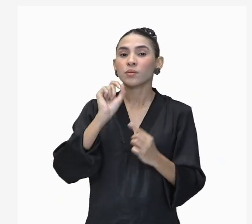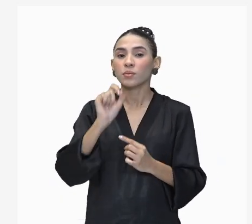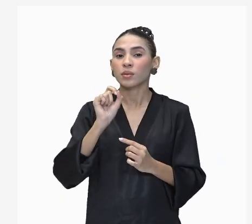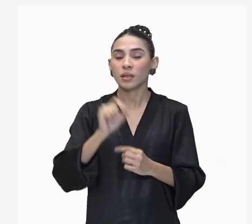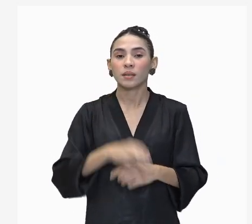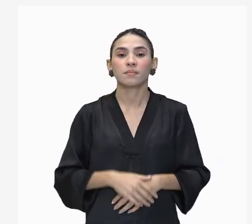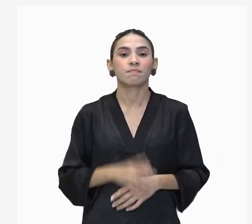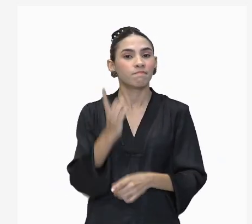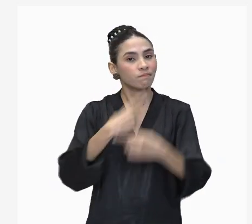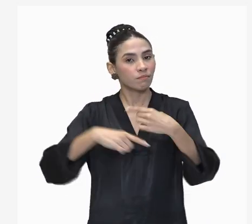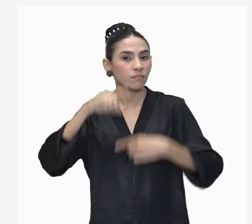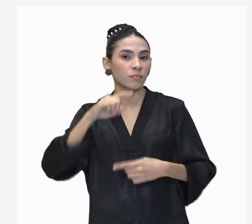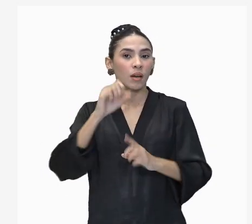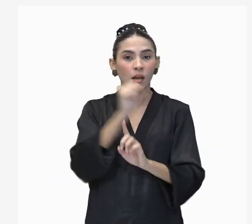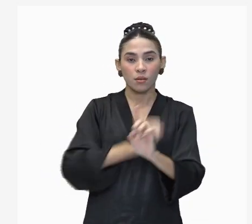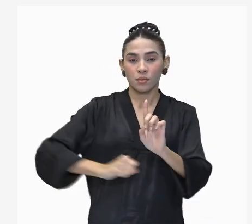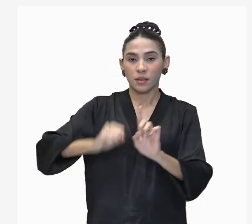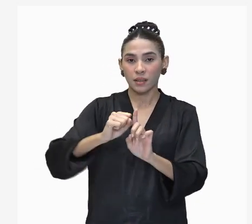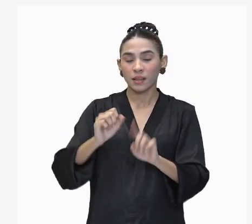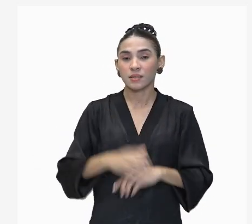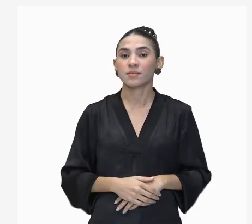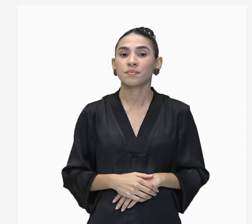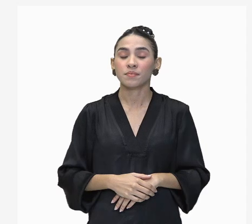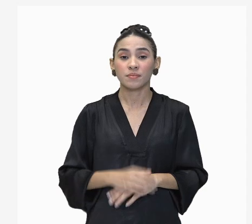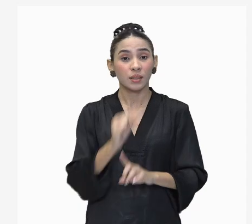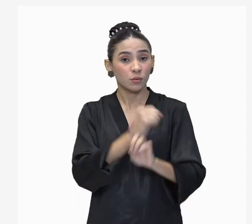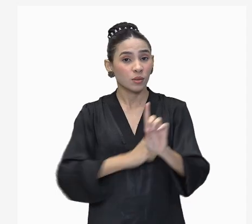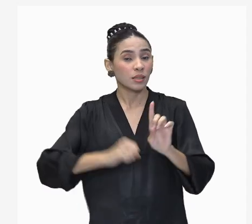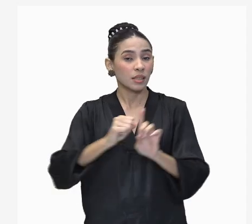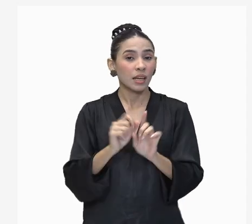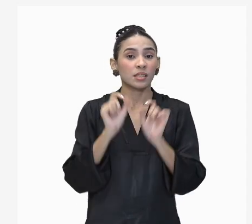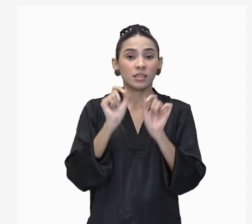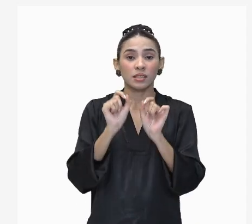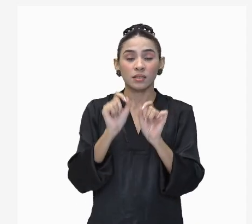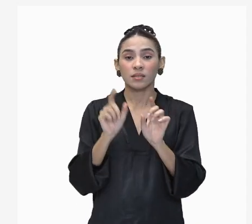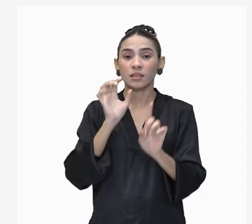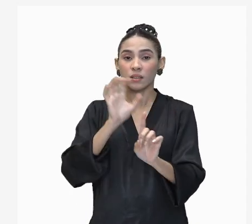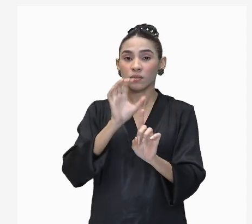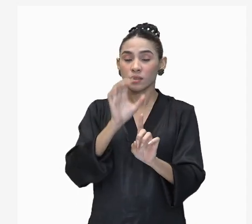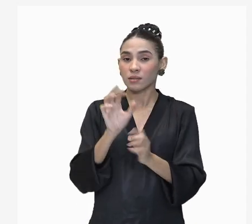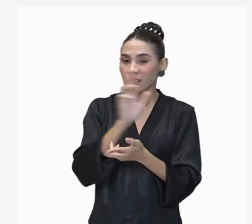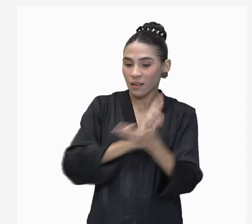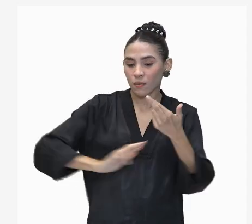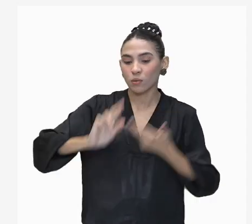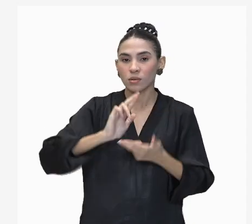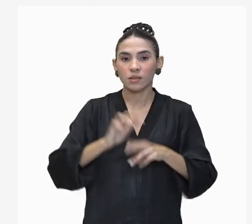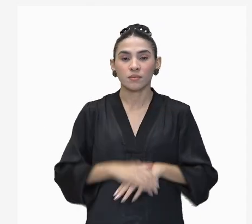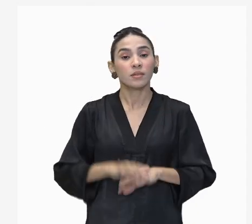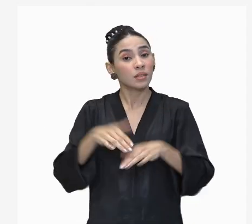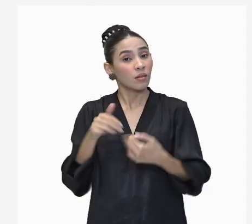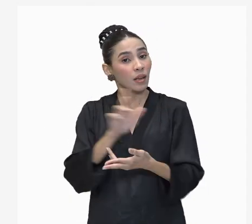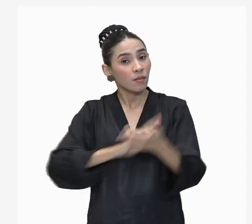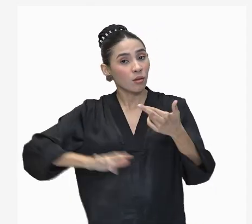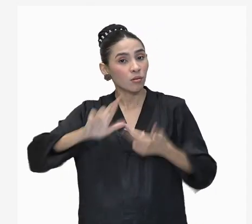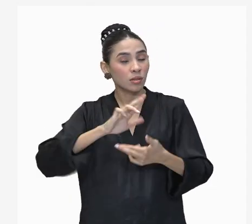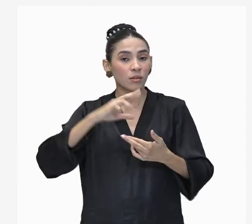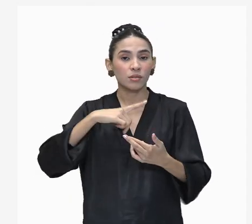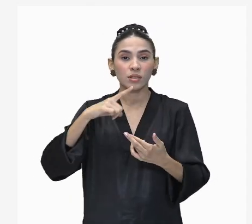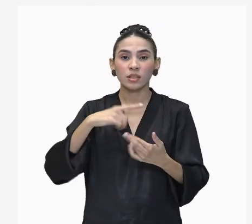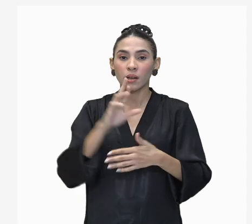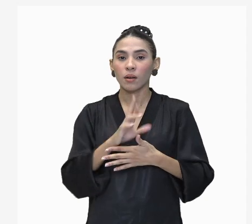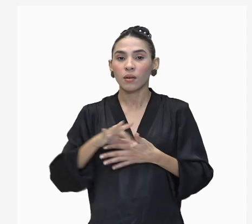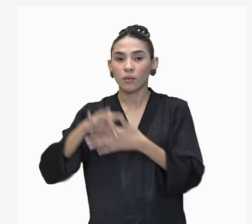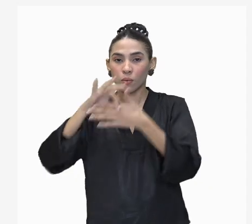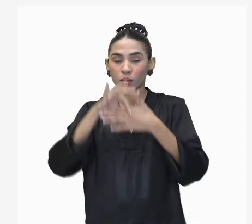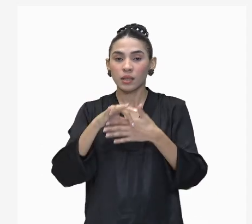o quê? Transformar a sociedade. E essa sociedade seria transformada através de uma revolução. E essa revolução estava ali sendo liderada